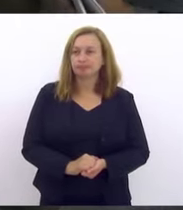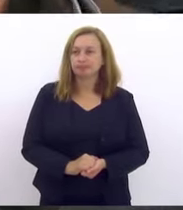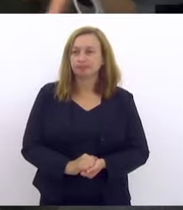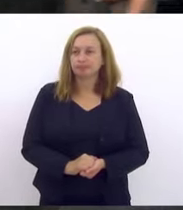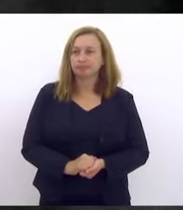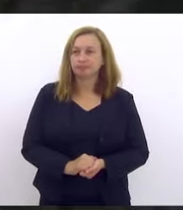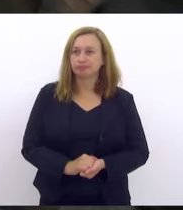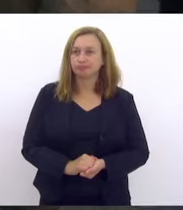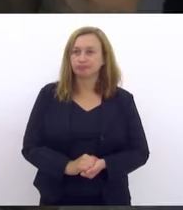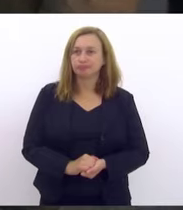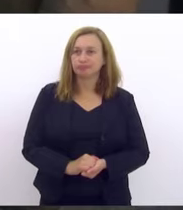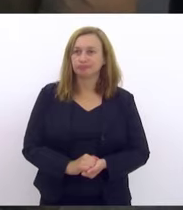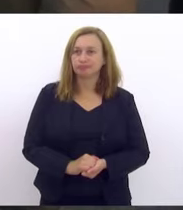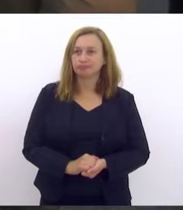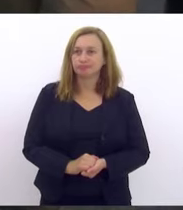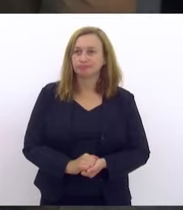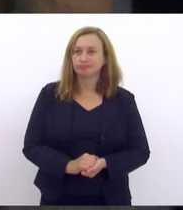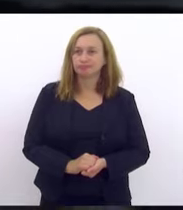Acho que apertou sem querer o botão.